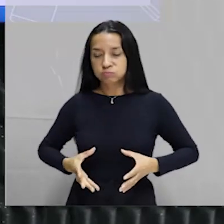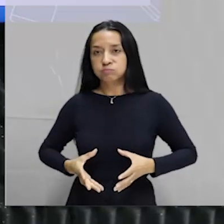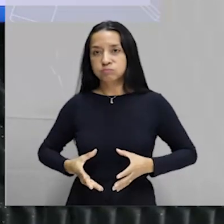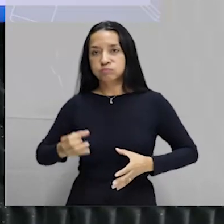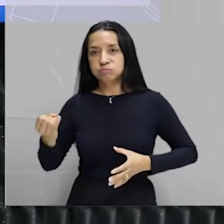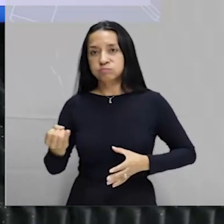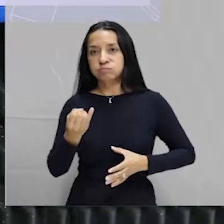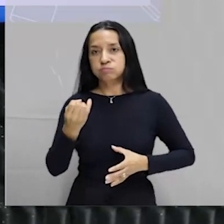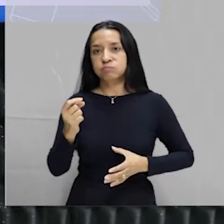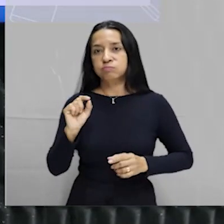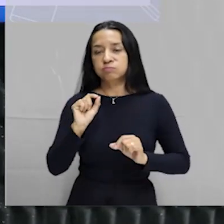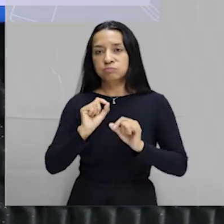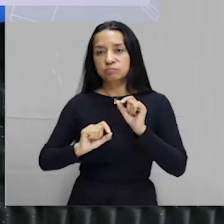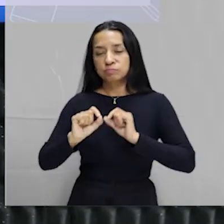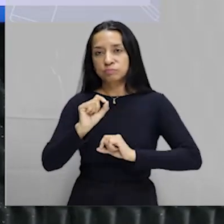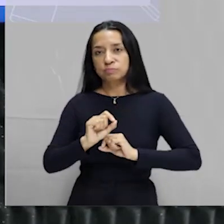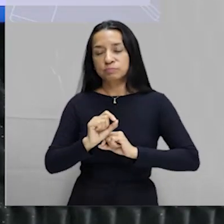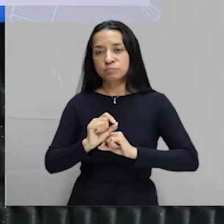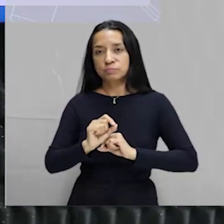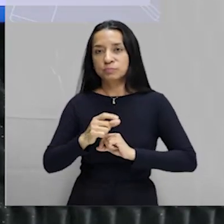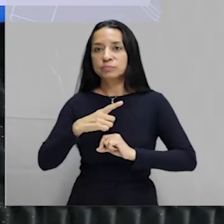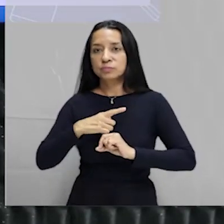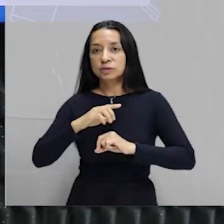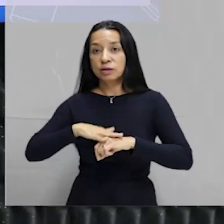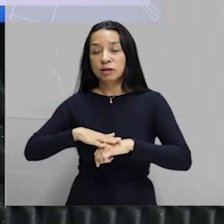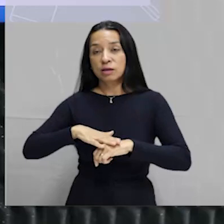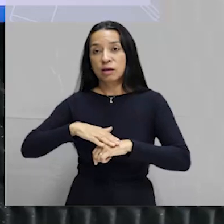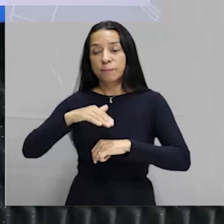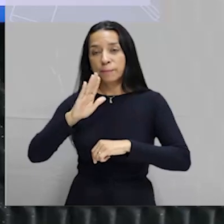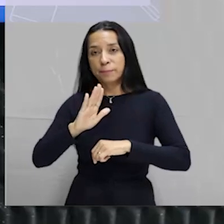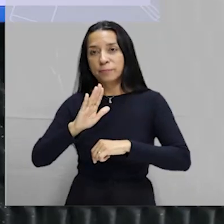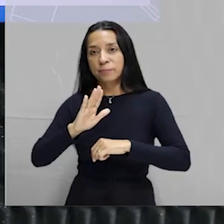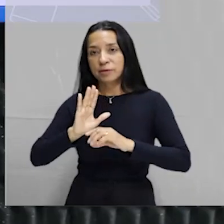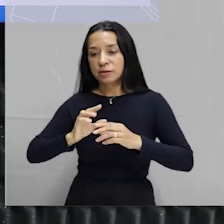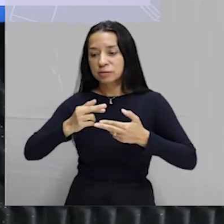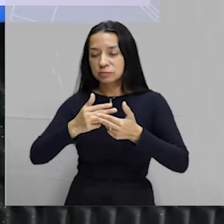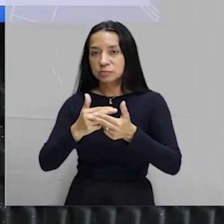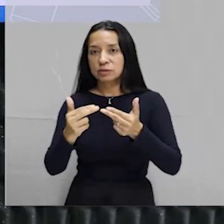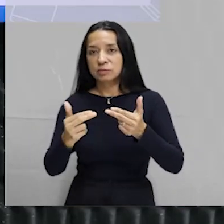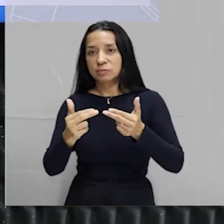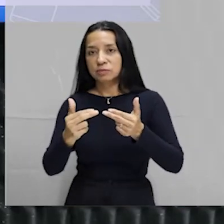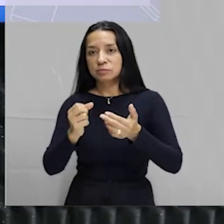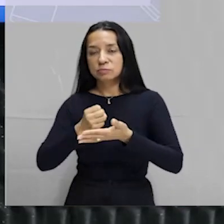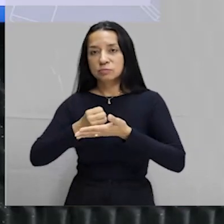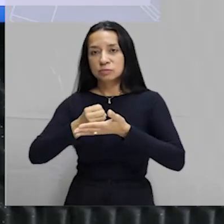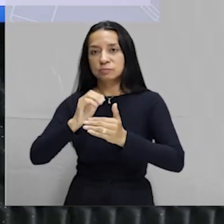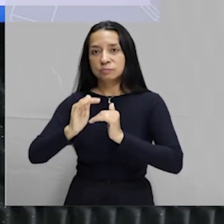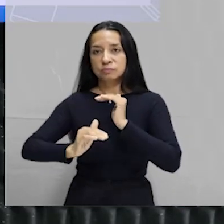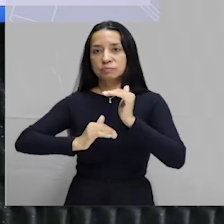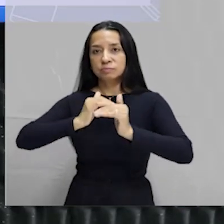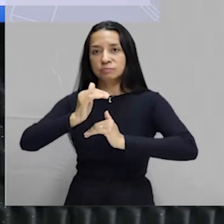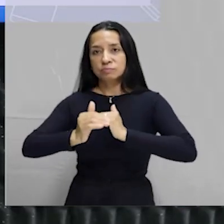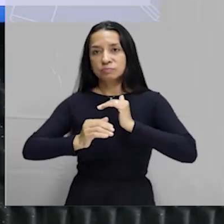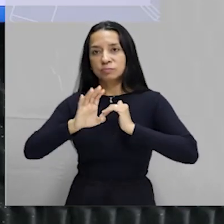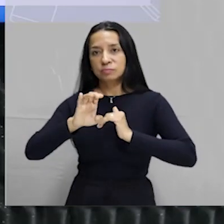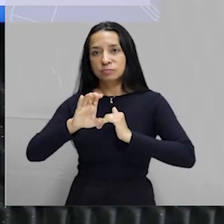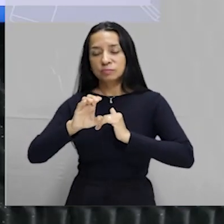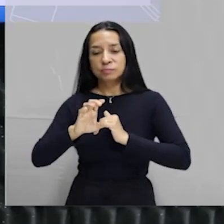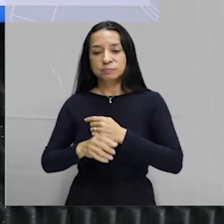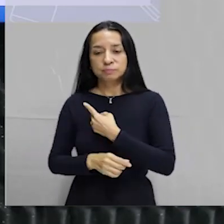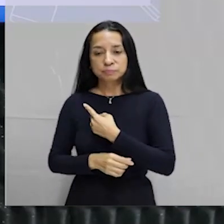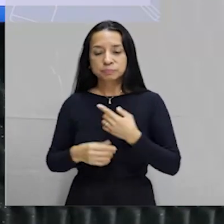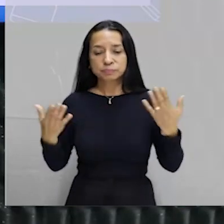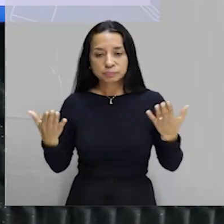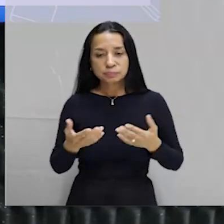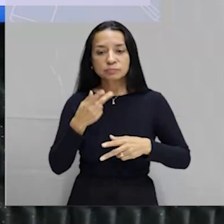da placenta, nós temos muitos outros componentes que vão estar ajudando ali no desenvolvimento desse indivíduo, tá, pessoal?